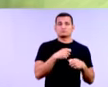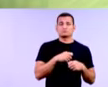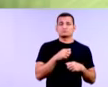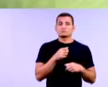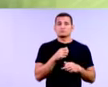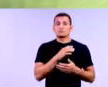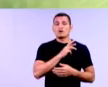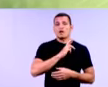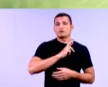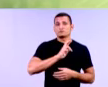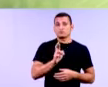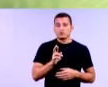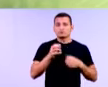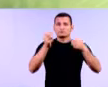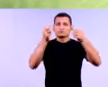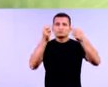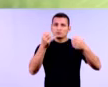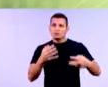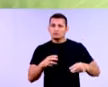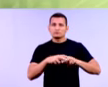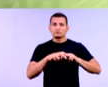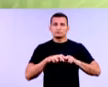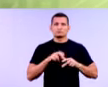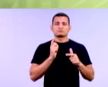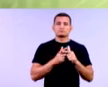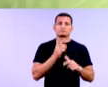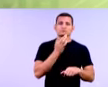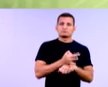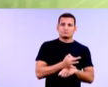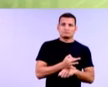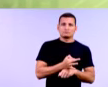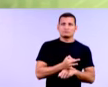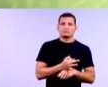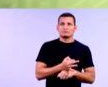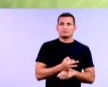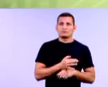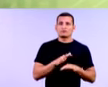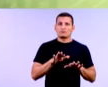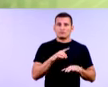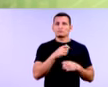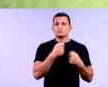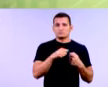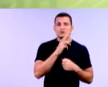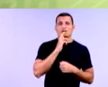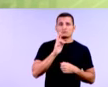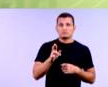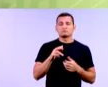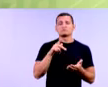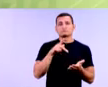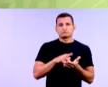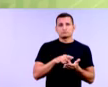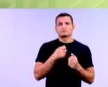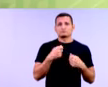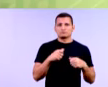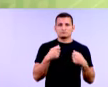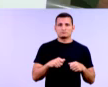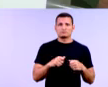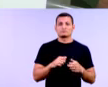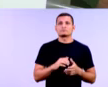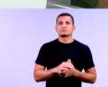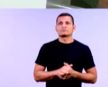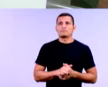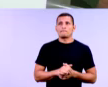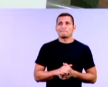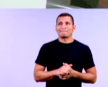escrita, explicando o motivo por que não pode ir. Mas que tem que dar uma resposta, tem que dar.